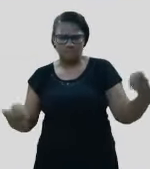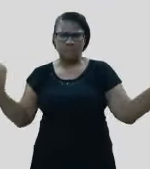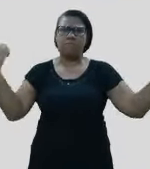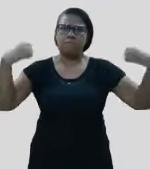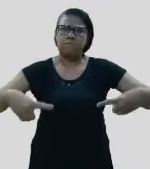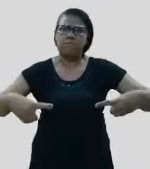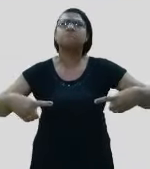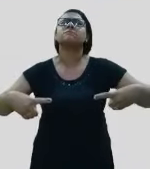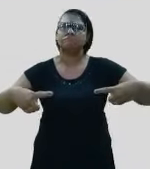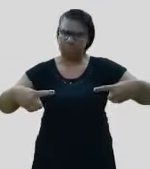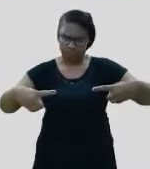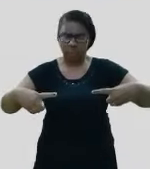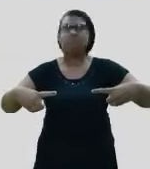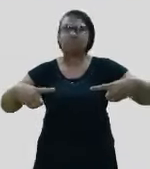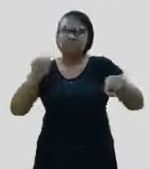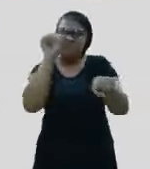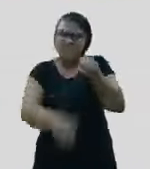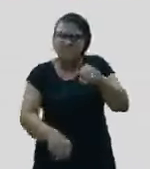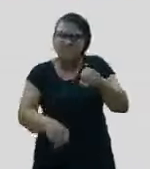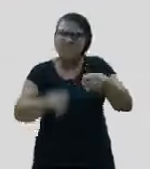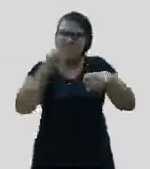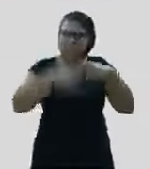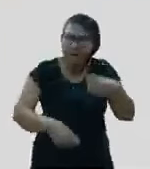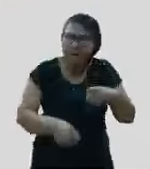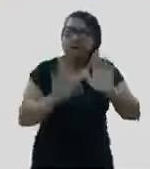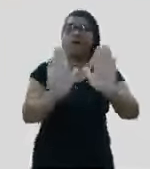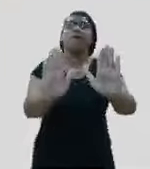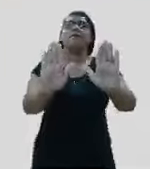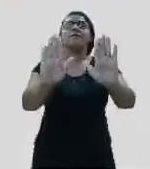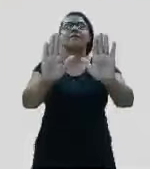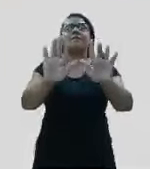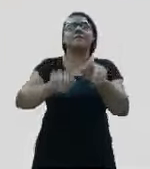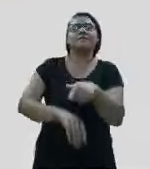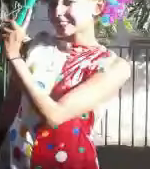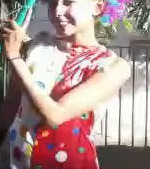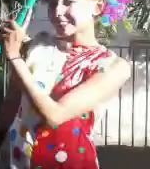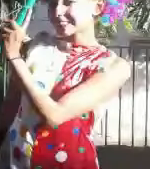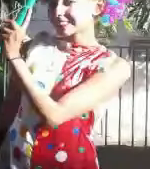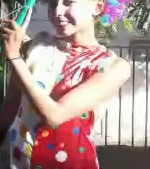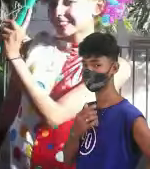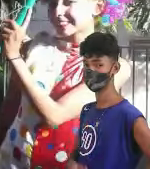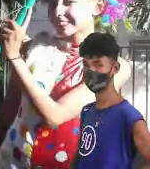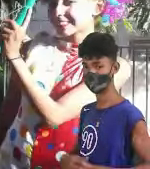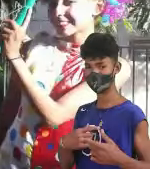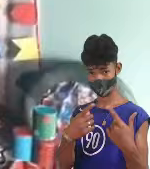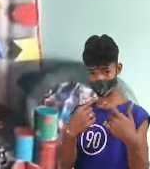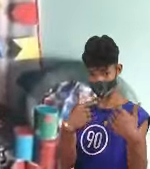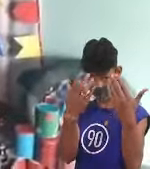Caminhando juntos vamos combater o abuso, a exploração.